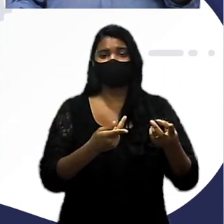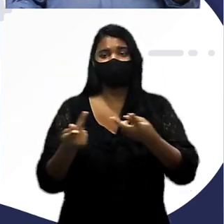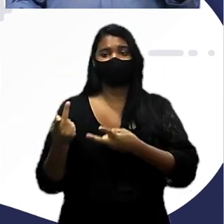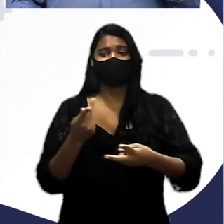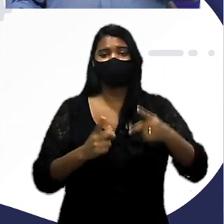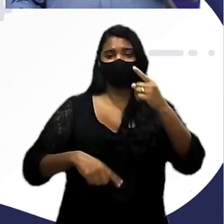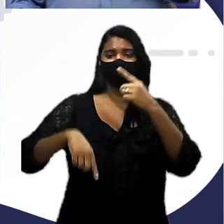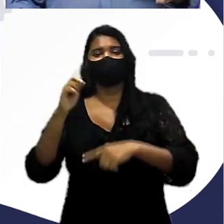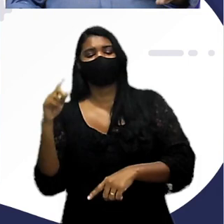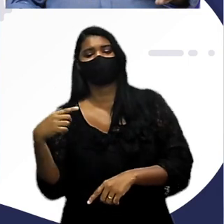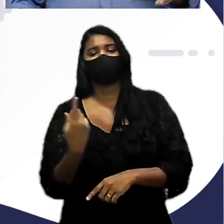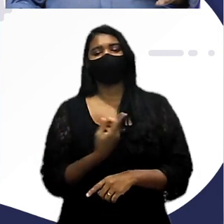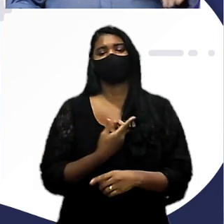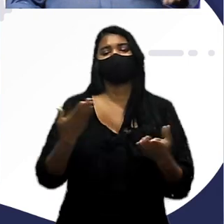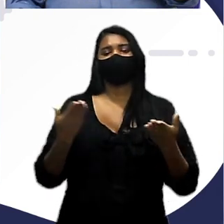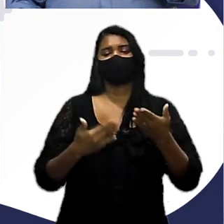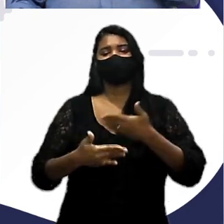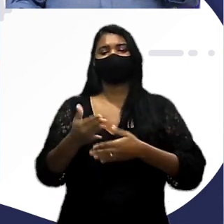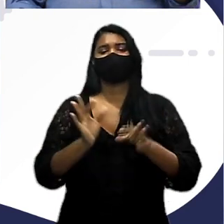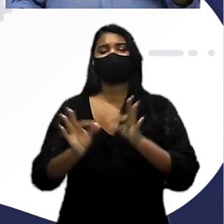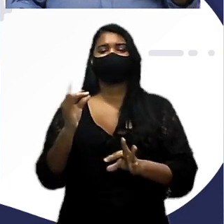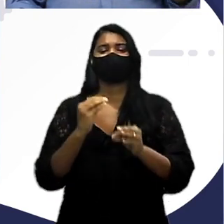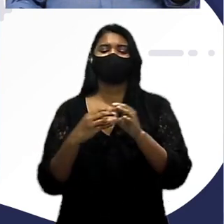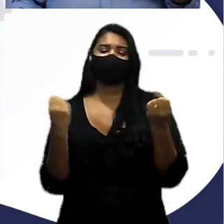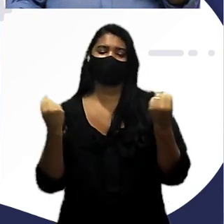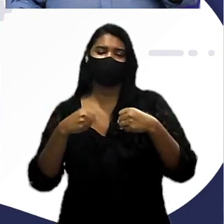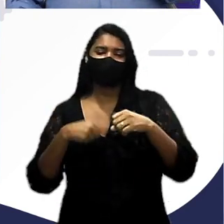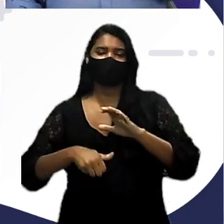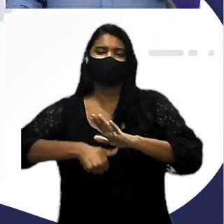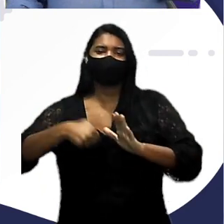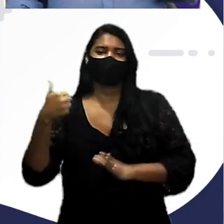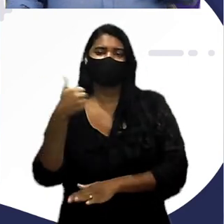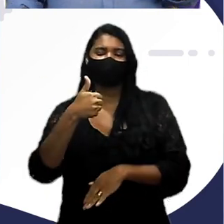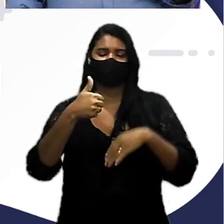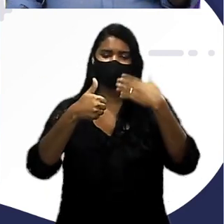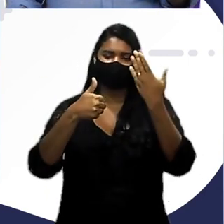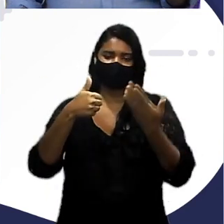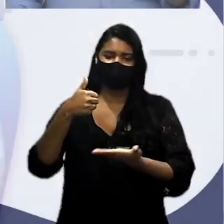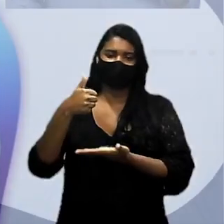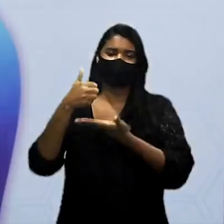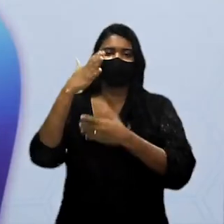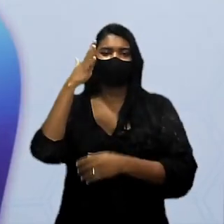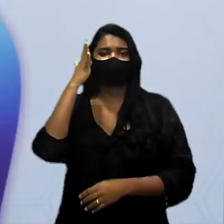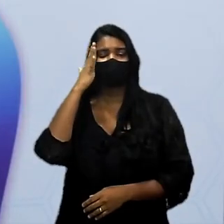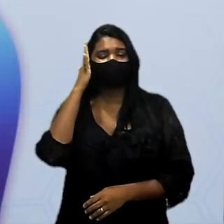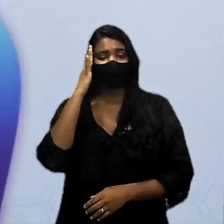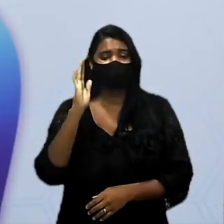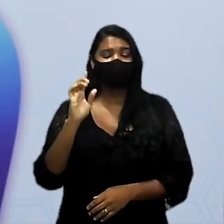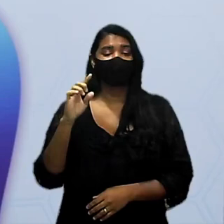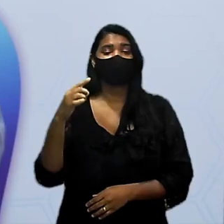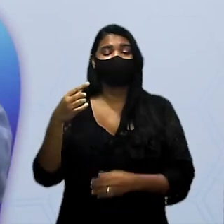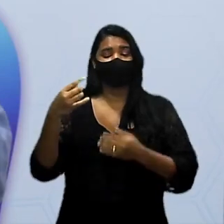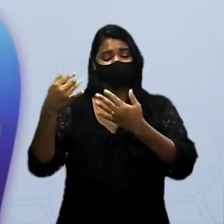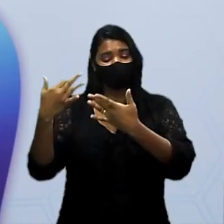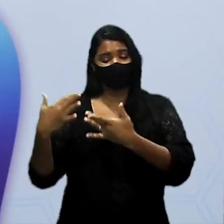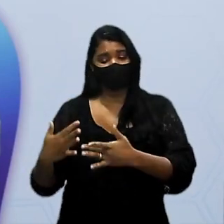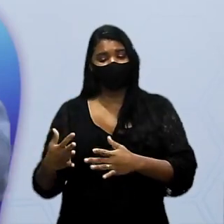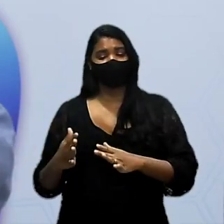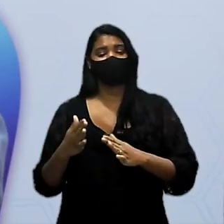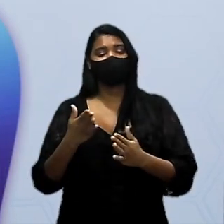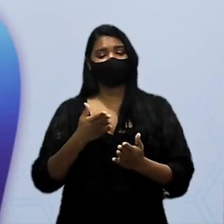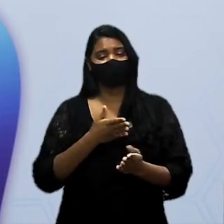vez mais que isso é uma tendência e que a gente precisa, primeiro, entender para poder, então, nós darmos